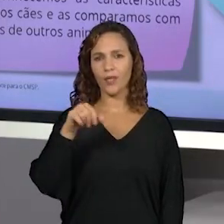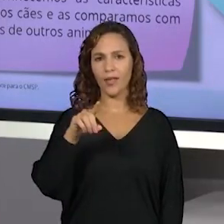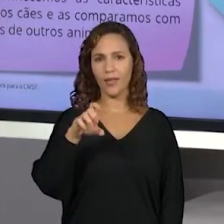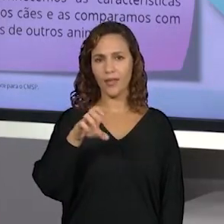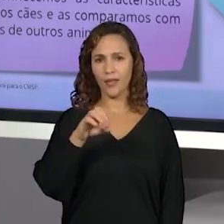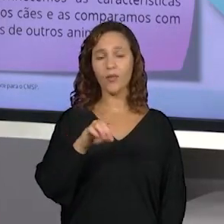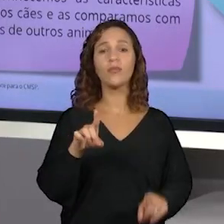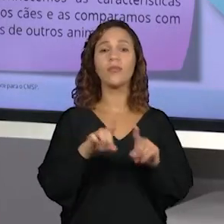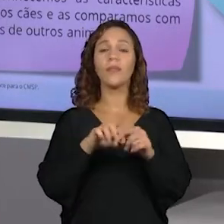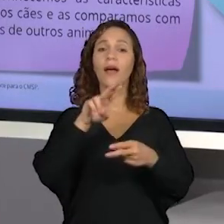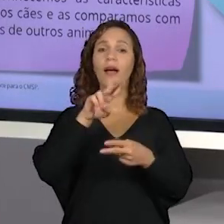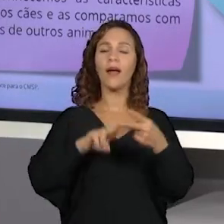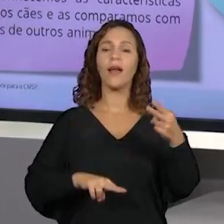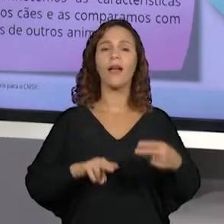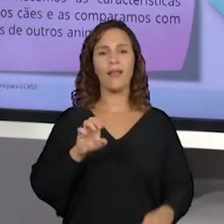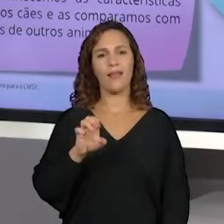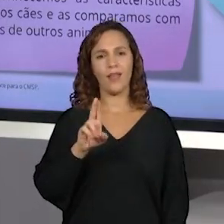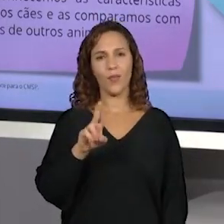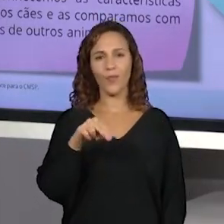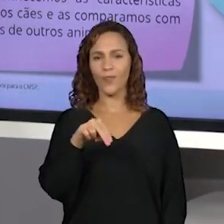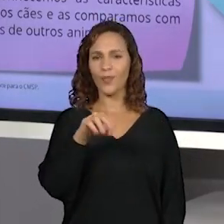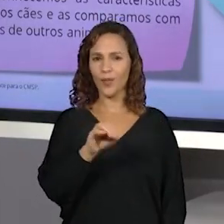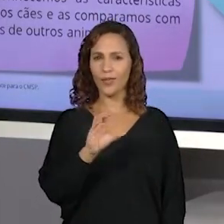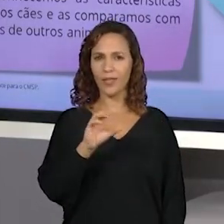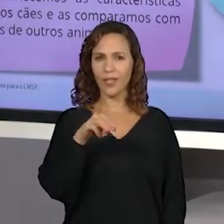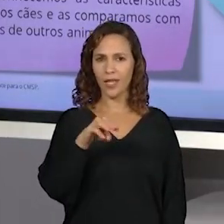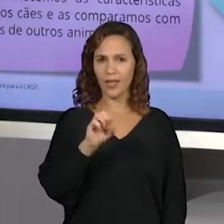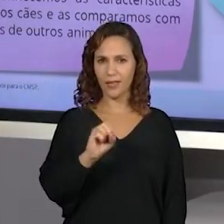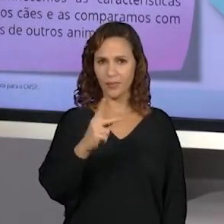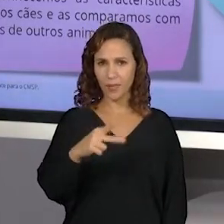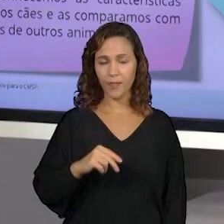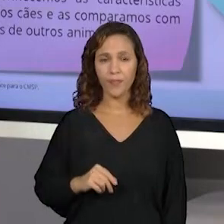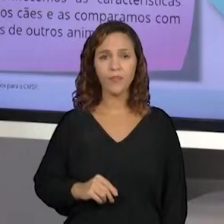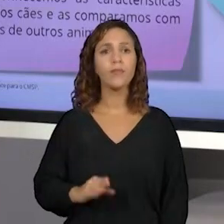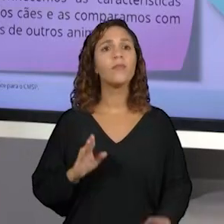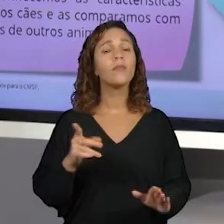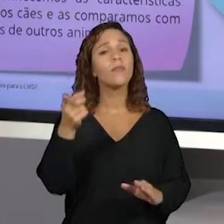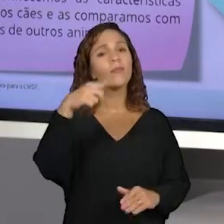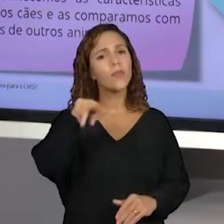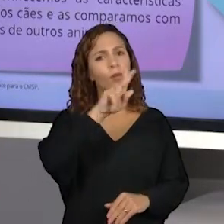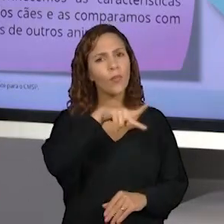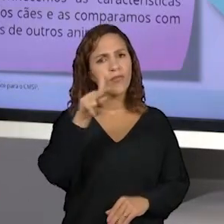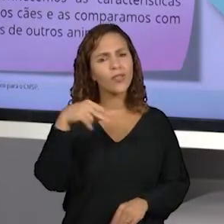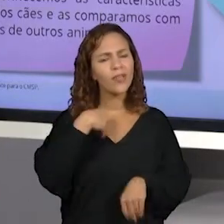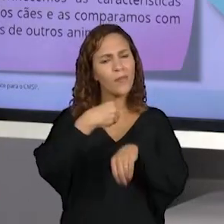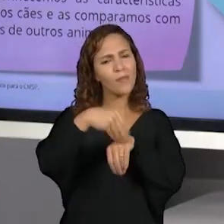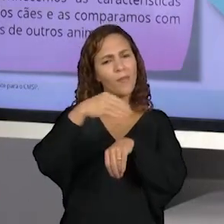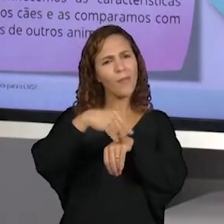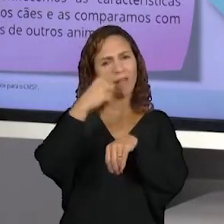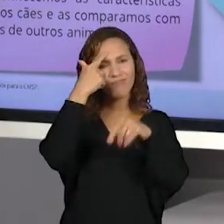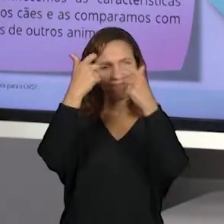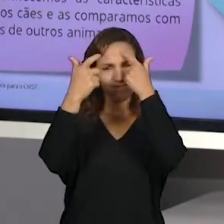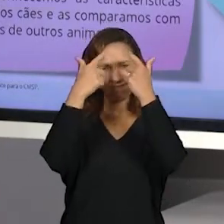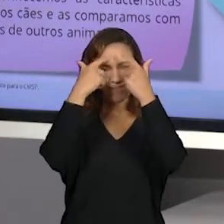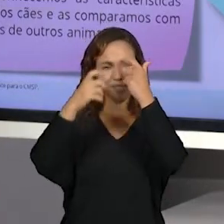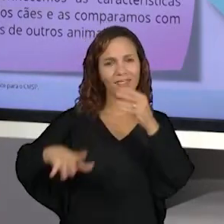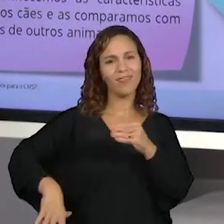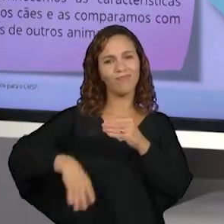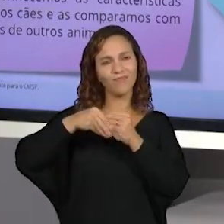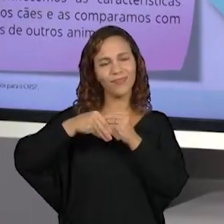não cemsp e professores vocês podem encontrar outras sugestões de atividade para